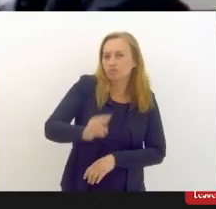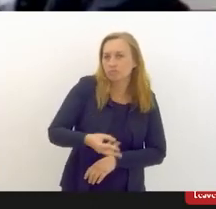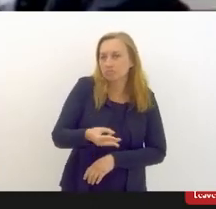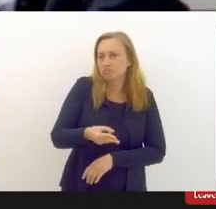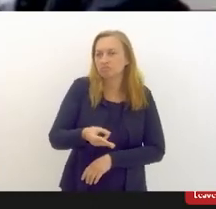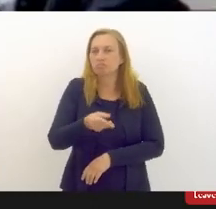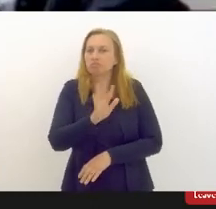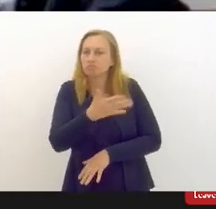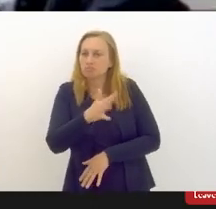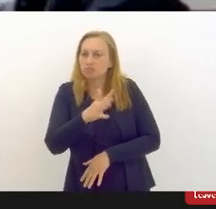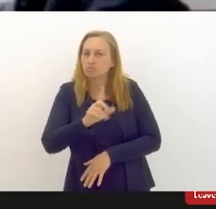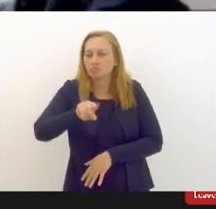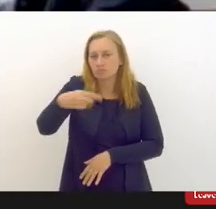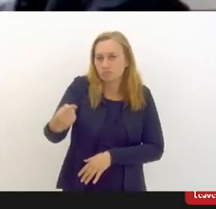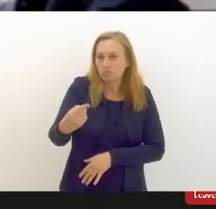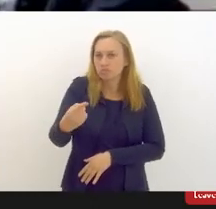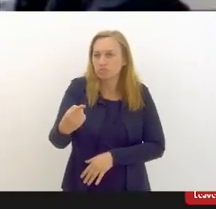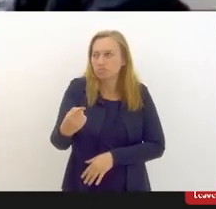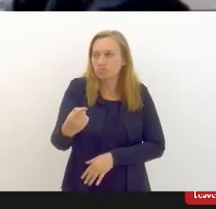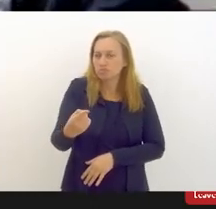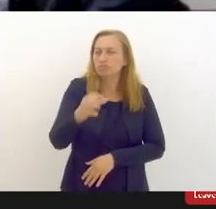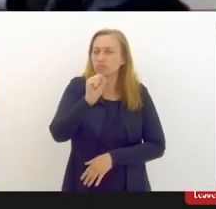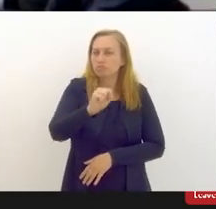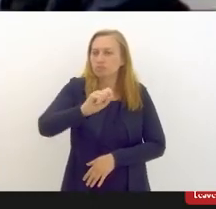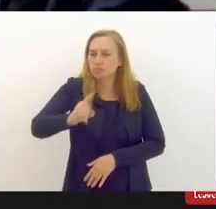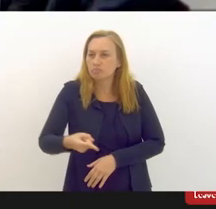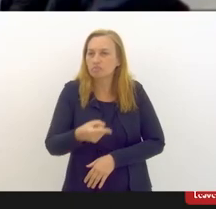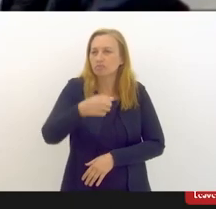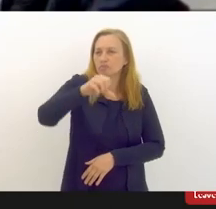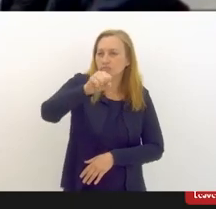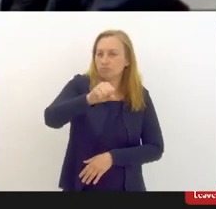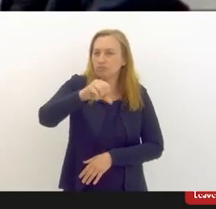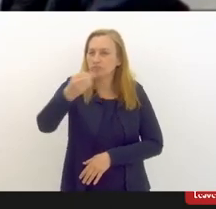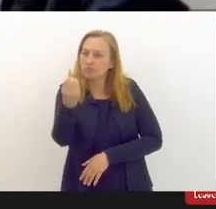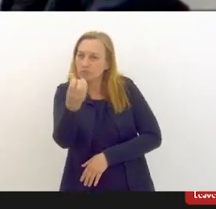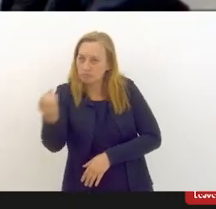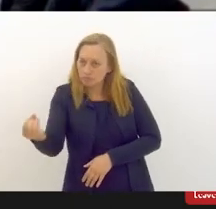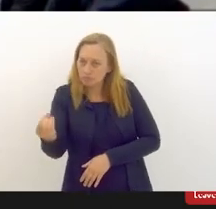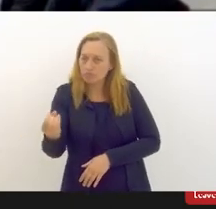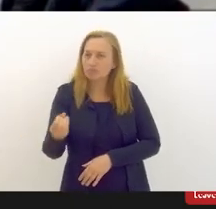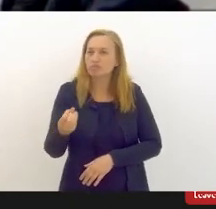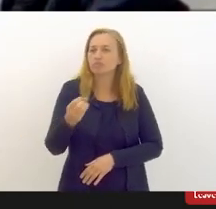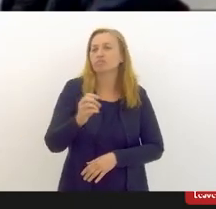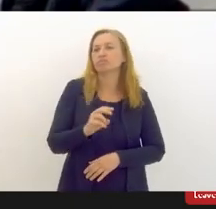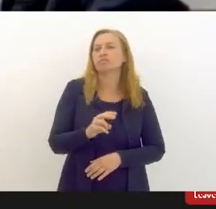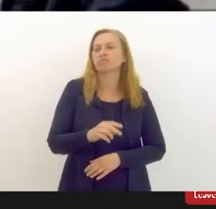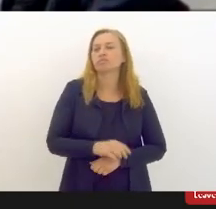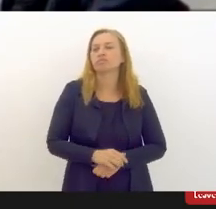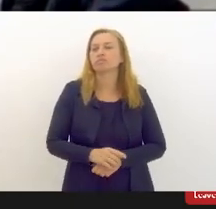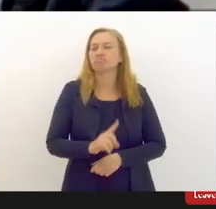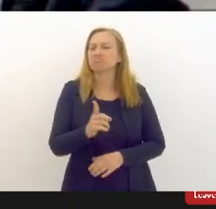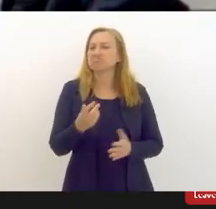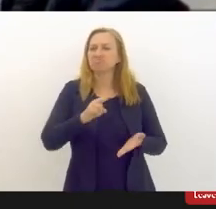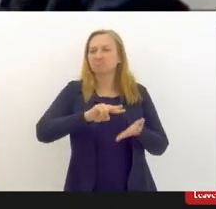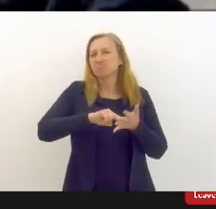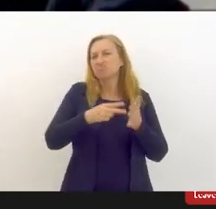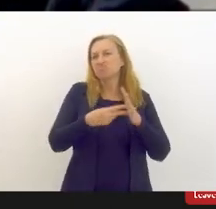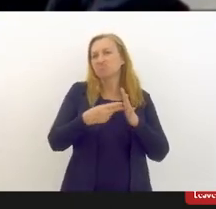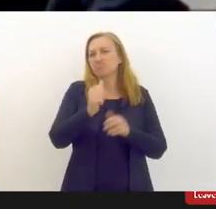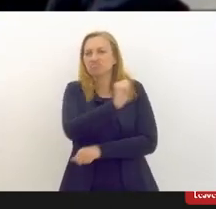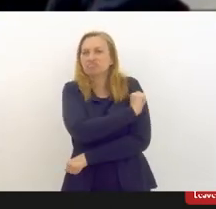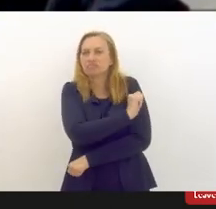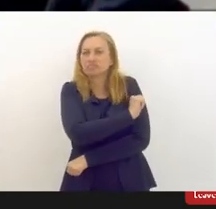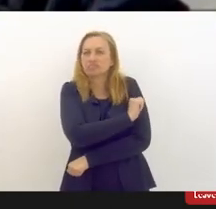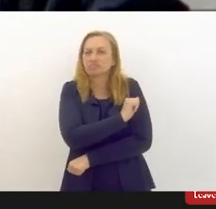menos. Então, resta aproximadamente 8.600 de vacância, mas não significa que os alunos